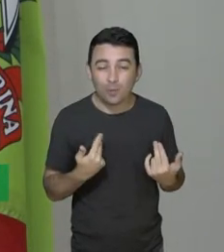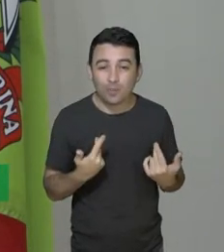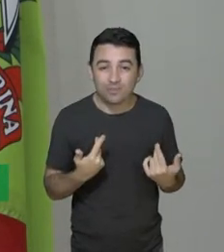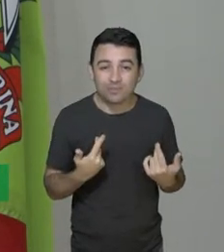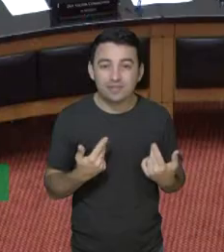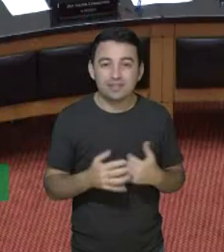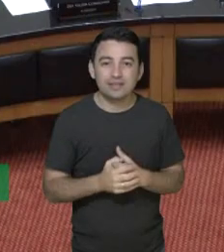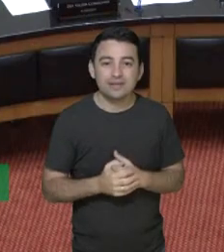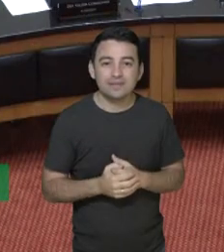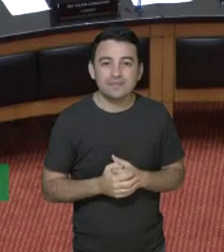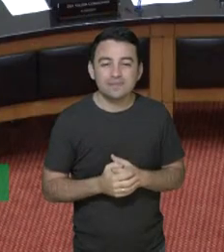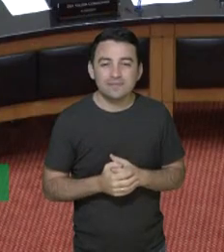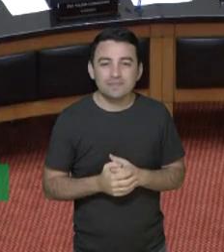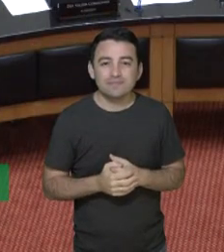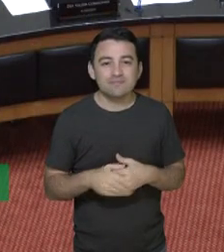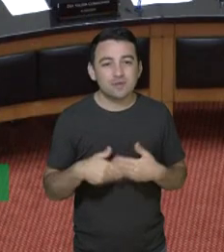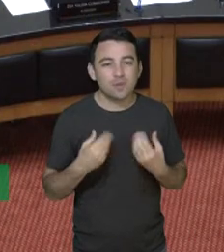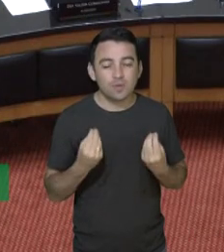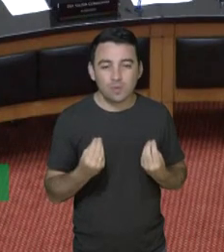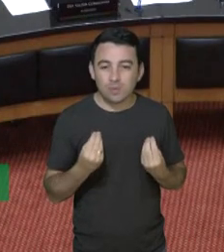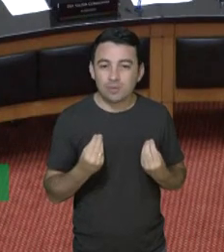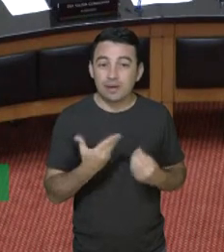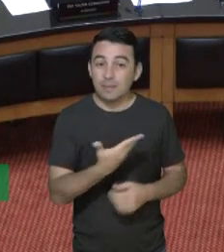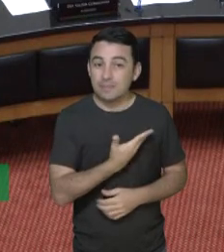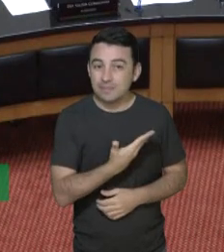nós, nessa casa, essa amizade.